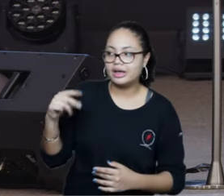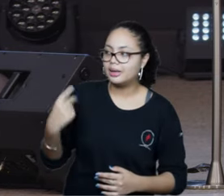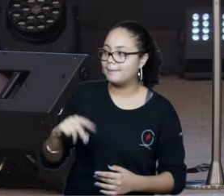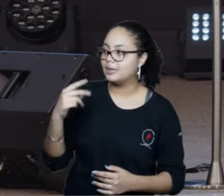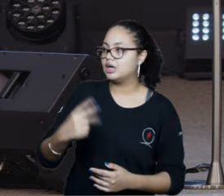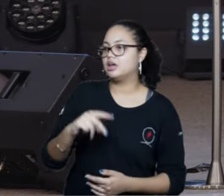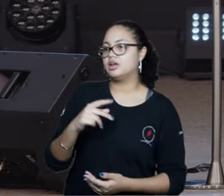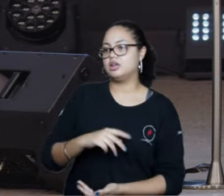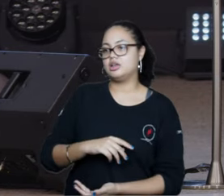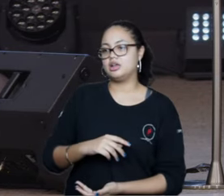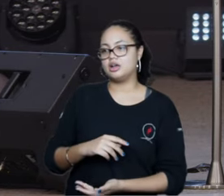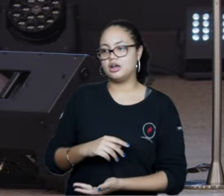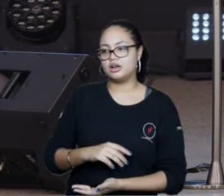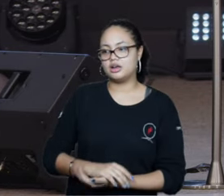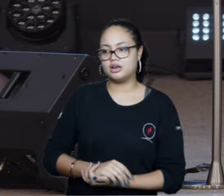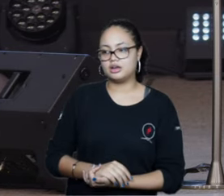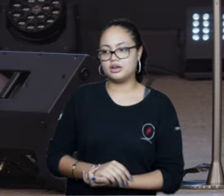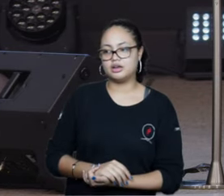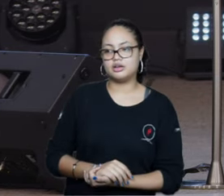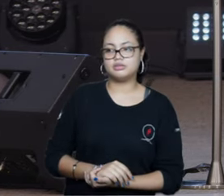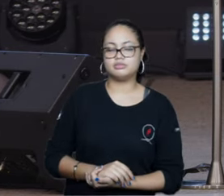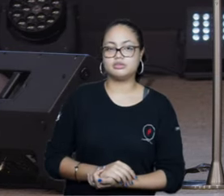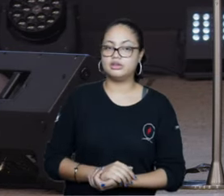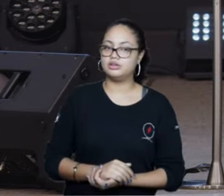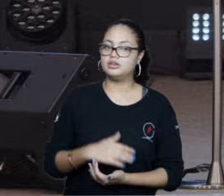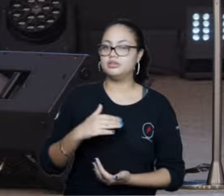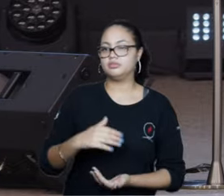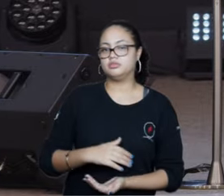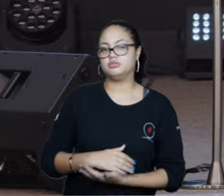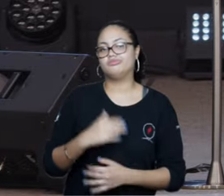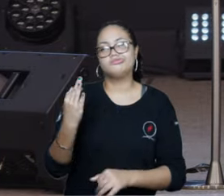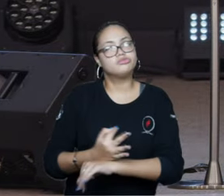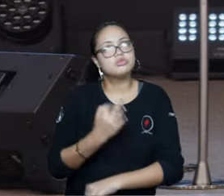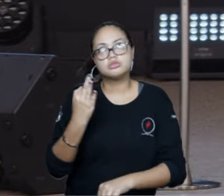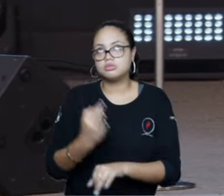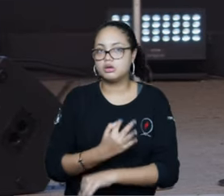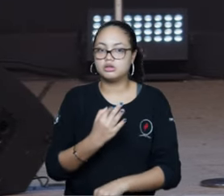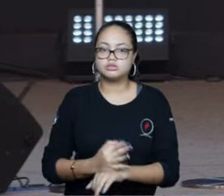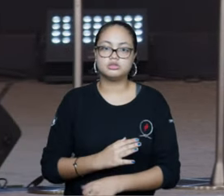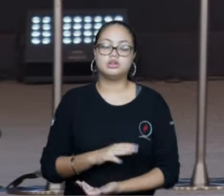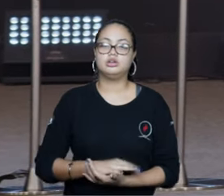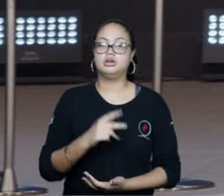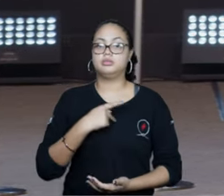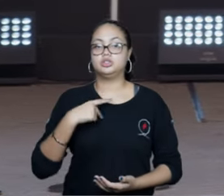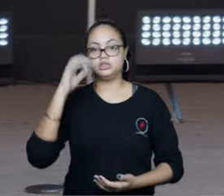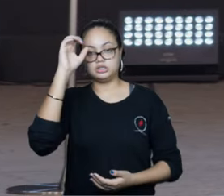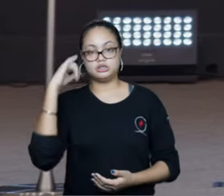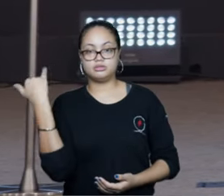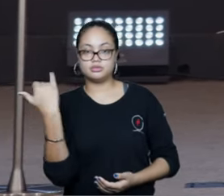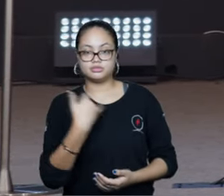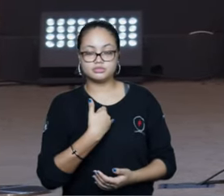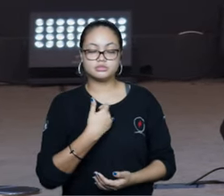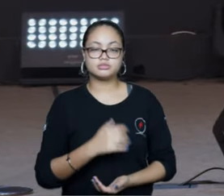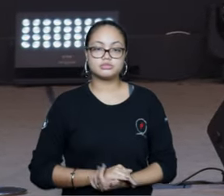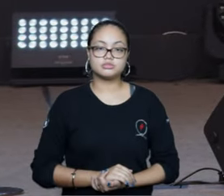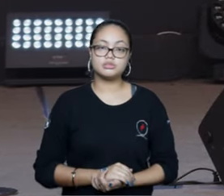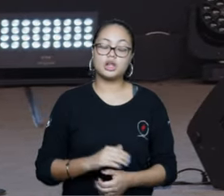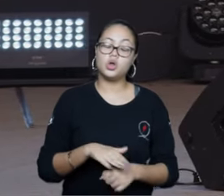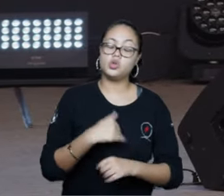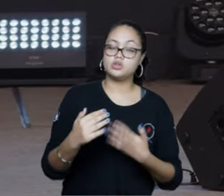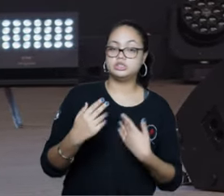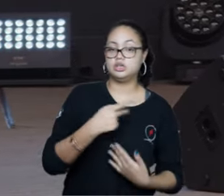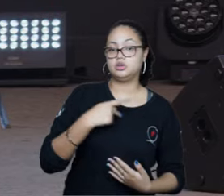rosto eu não aguento mais minha esposa me contou eu fui para o chefia Pastor Santos